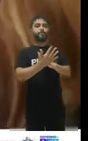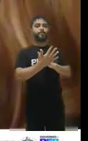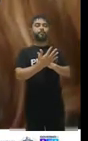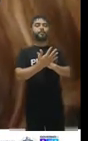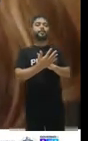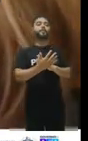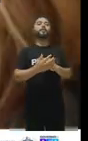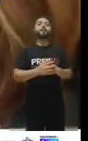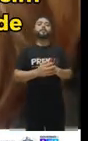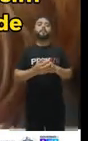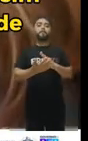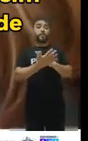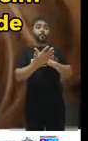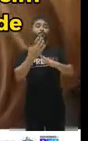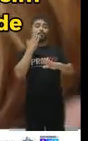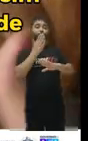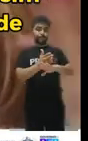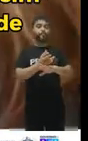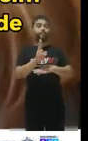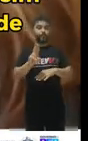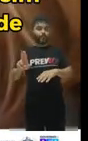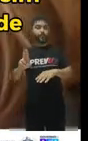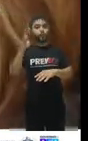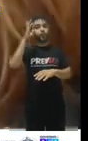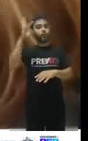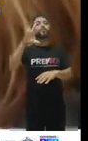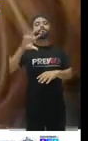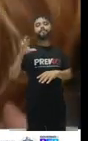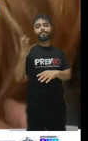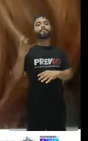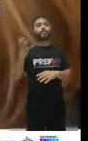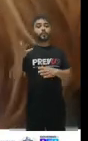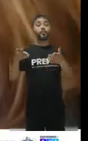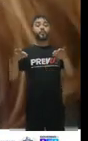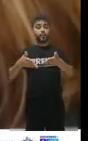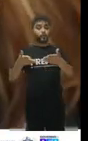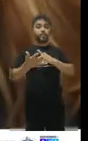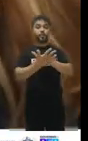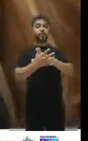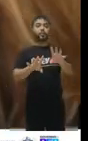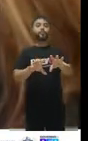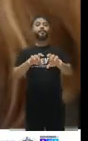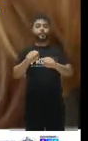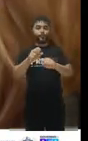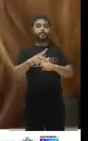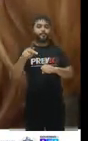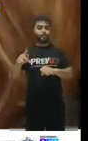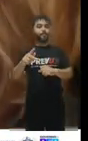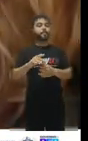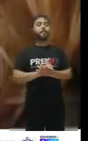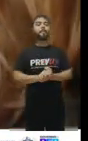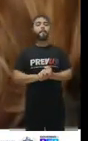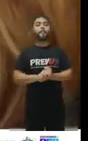eu entrasse na universidade. Ele realizou meu sonho assim, de entrar na universidade e hoje está contribuindo para a minha formação como